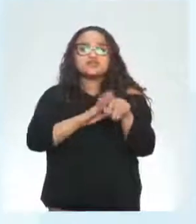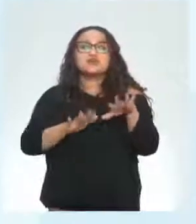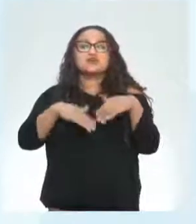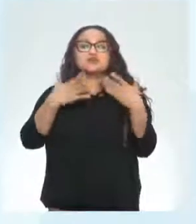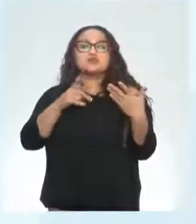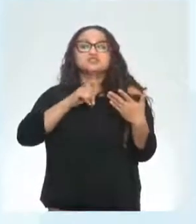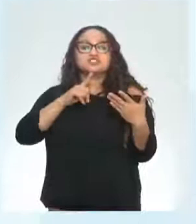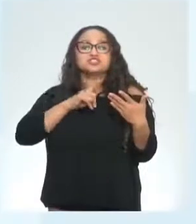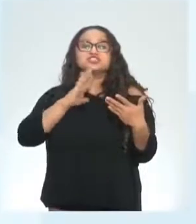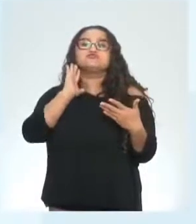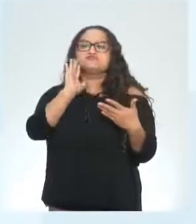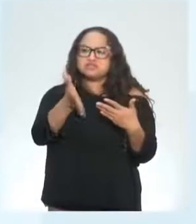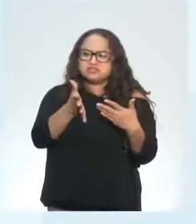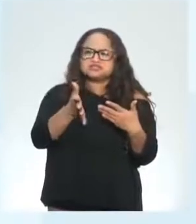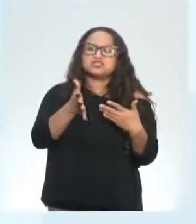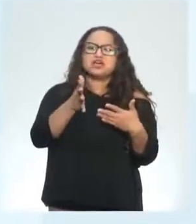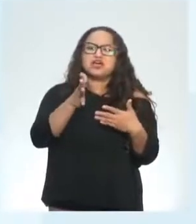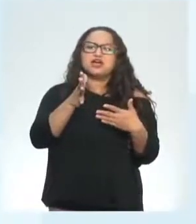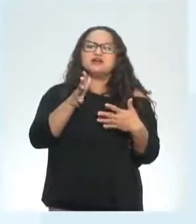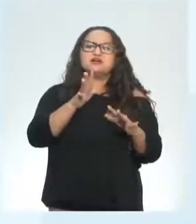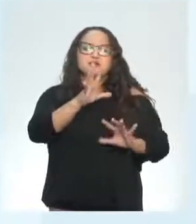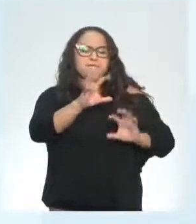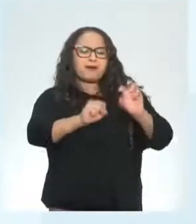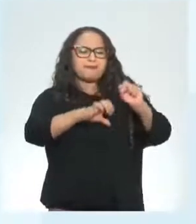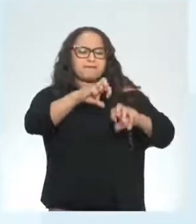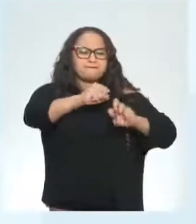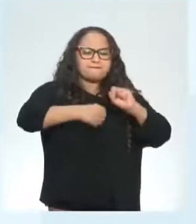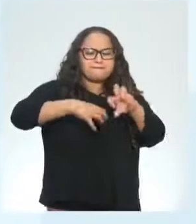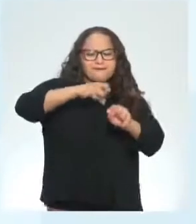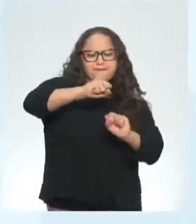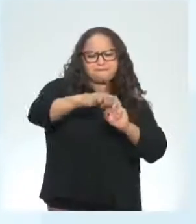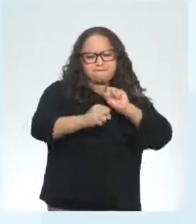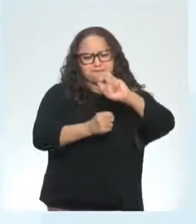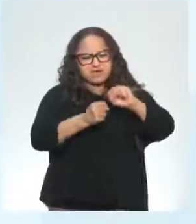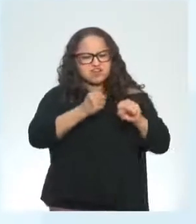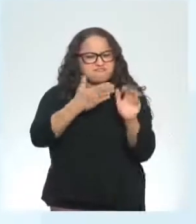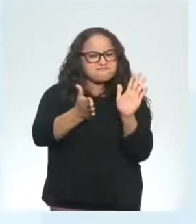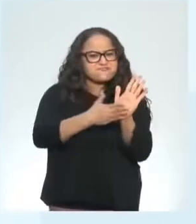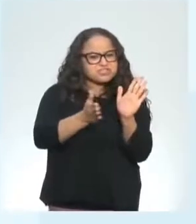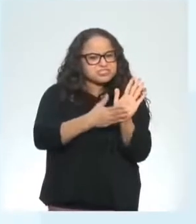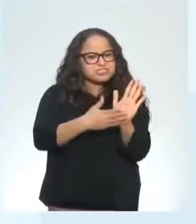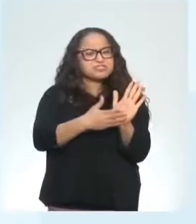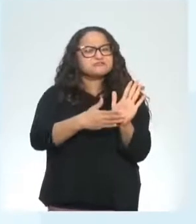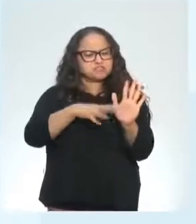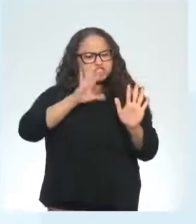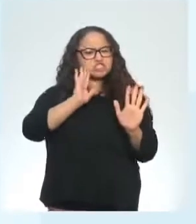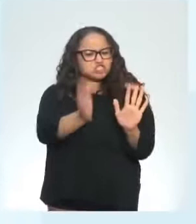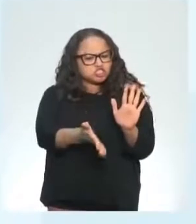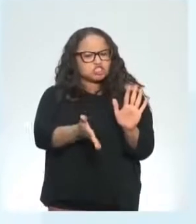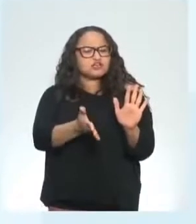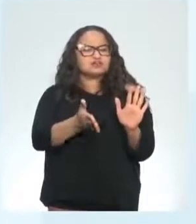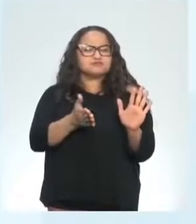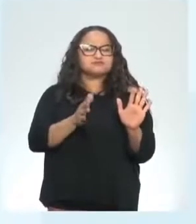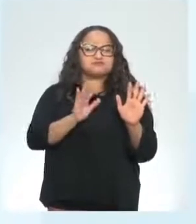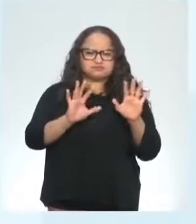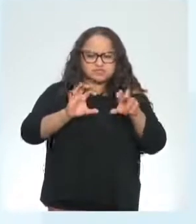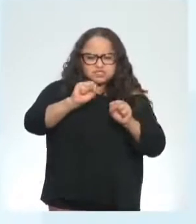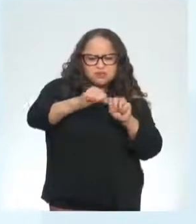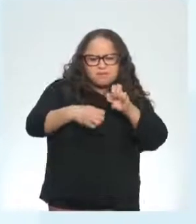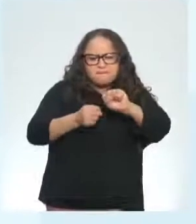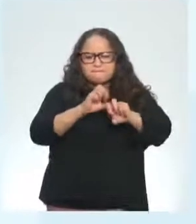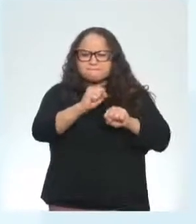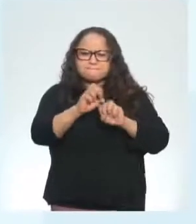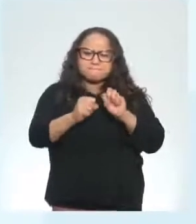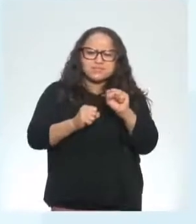à confecção do artefato. Ou seja, é quando se põe a mão na massa para realmente conseguir fazer a obra. Tá? Assim,